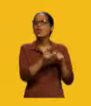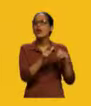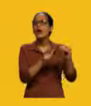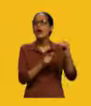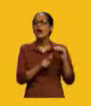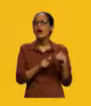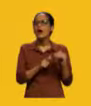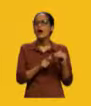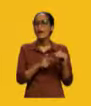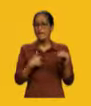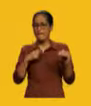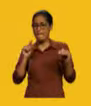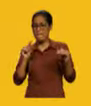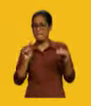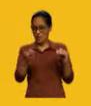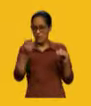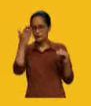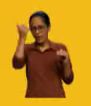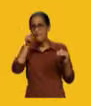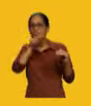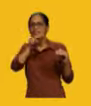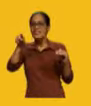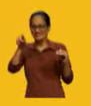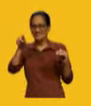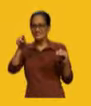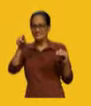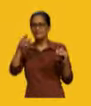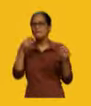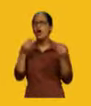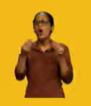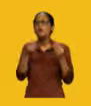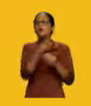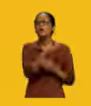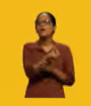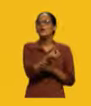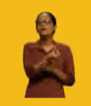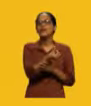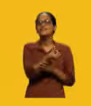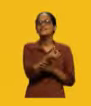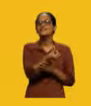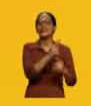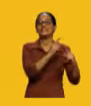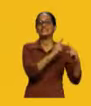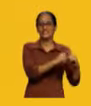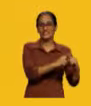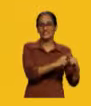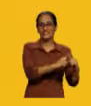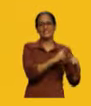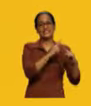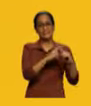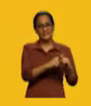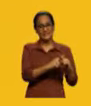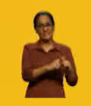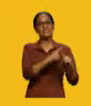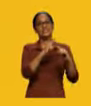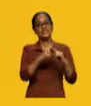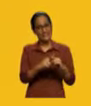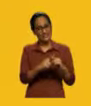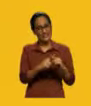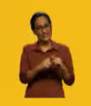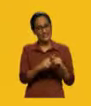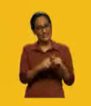Porque o 1000 a gente já sabe que é risco, não é? Então vamos lá. 36 é 3x, que é 30 com